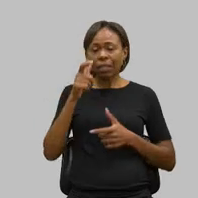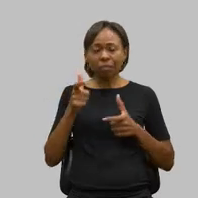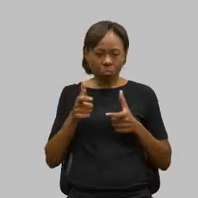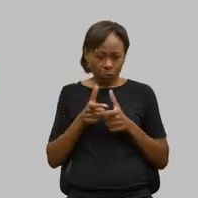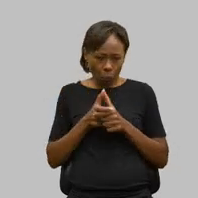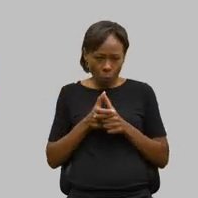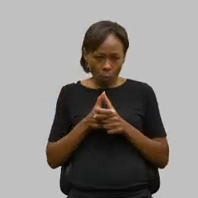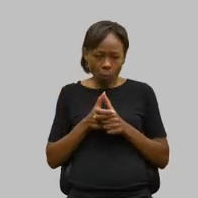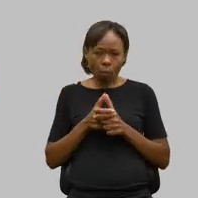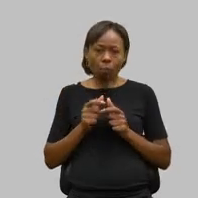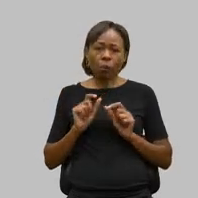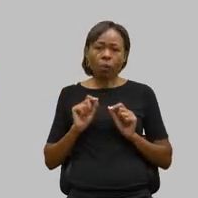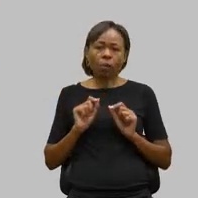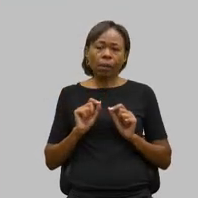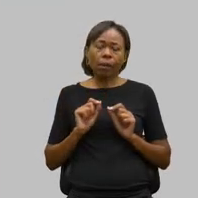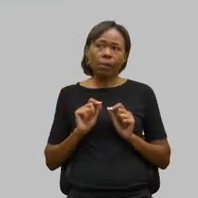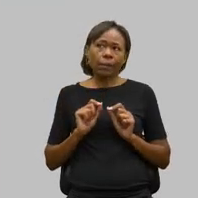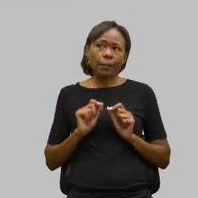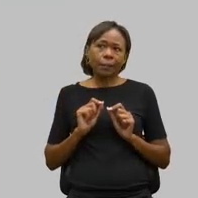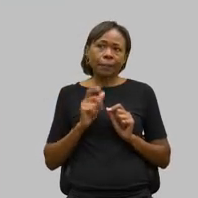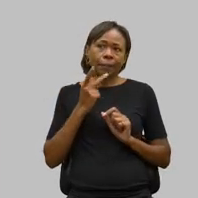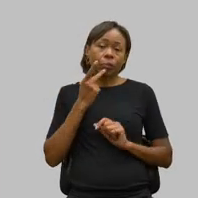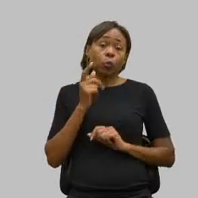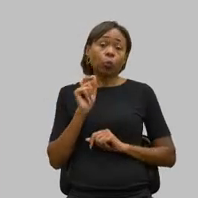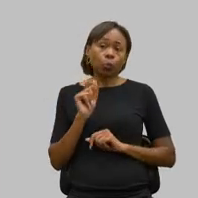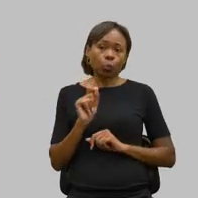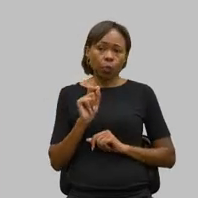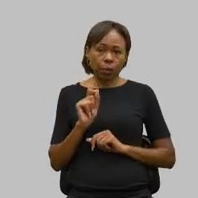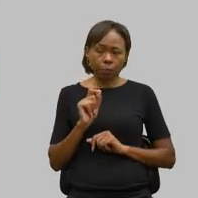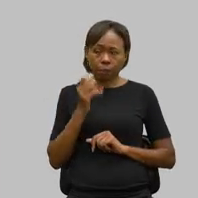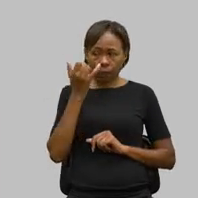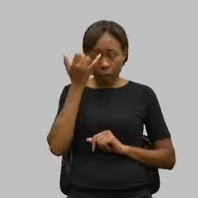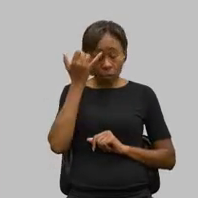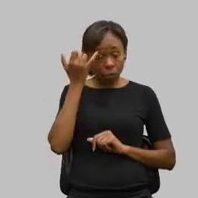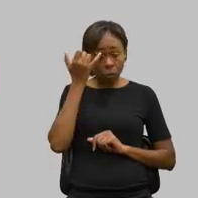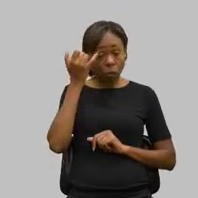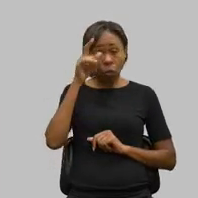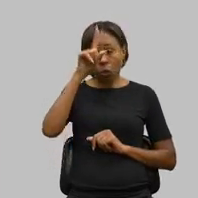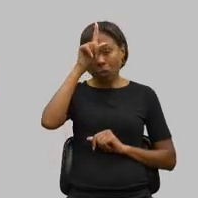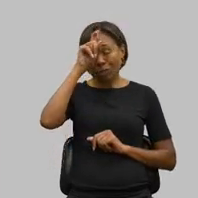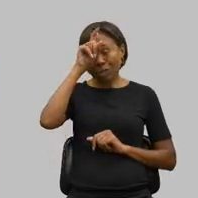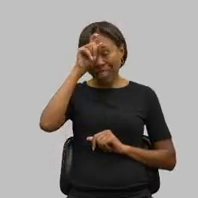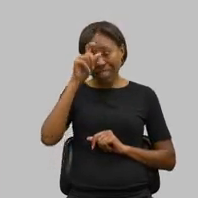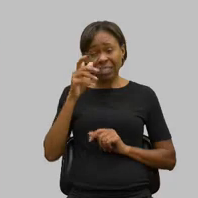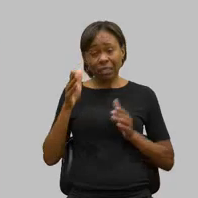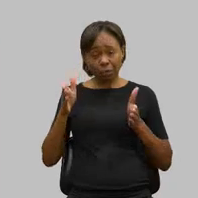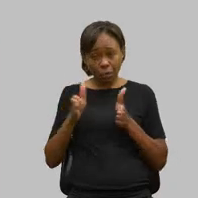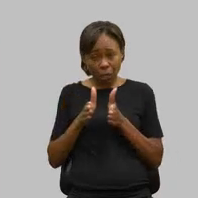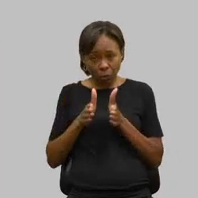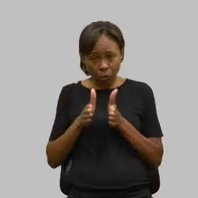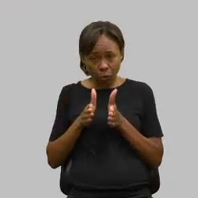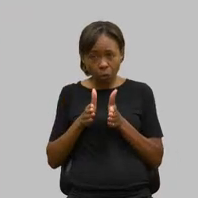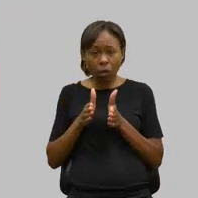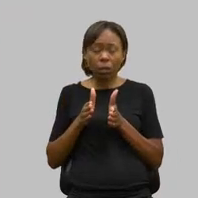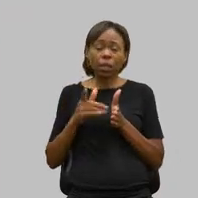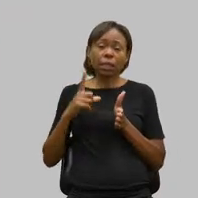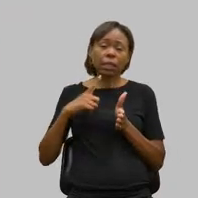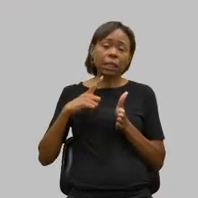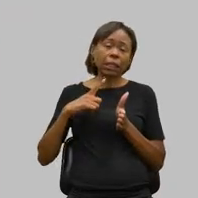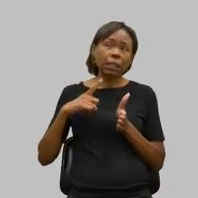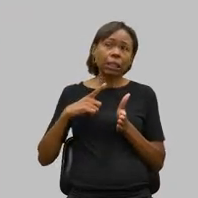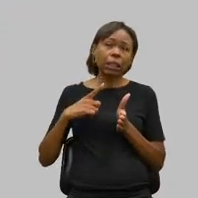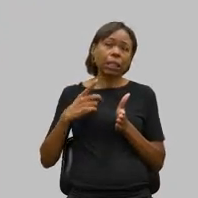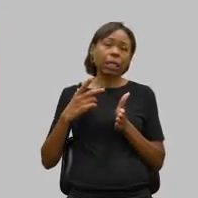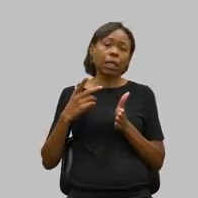pode falar aqui, deputado, é que a gente... Os hospitais, geralmente pequenos, eles se ocupam muito por... A gente tem isso